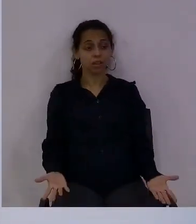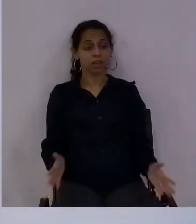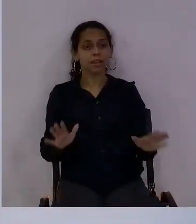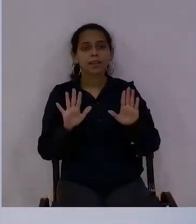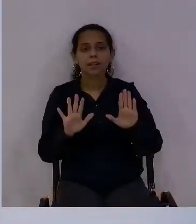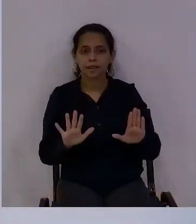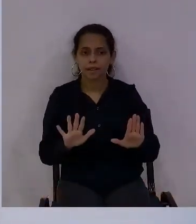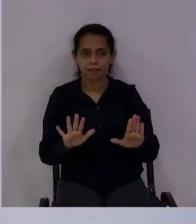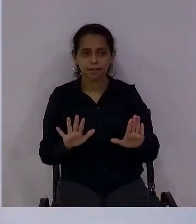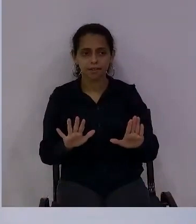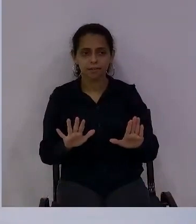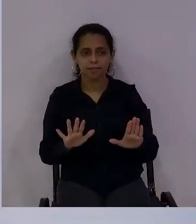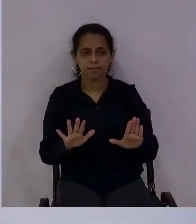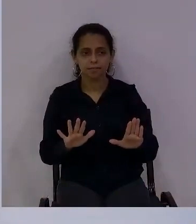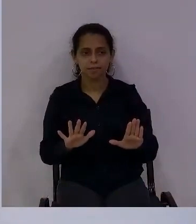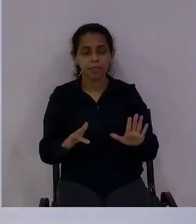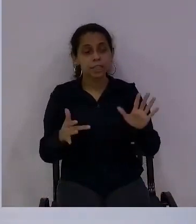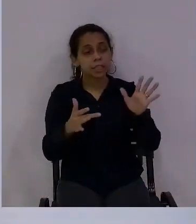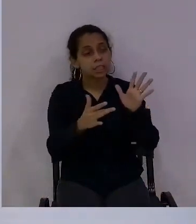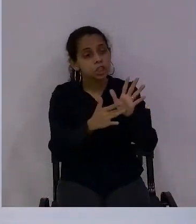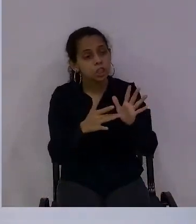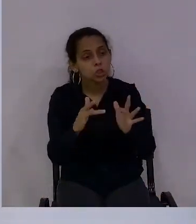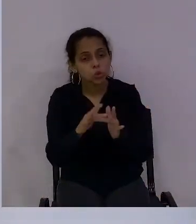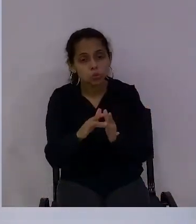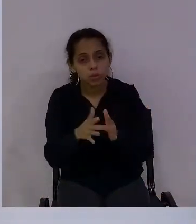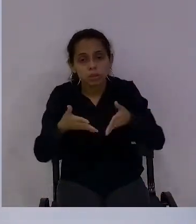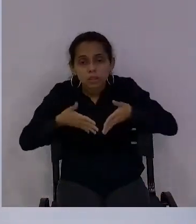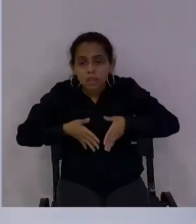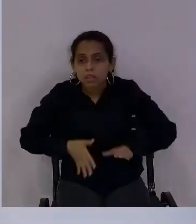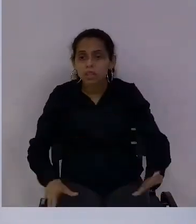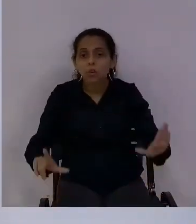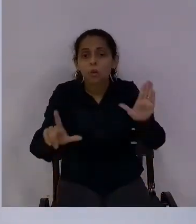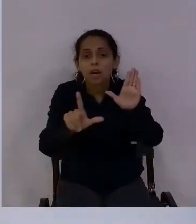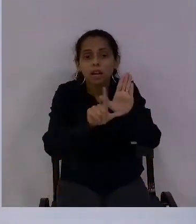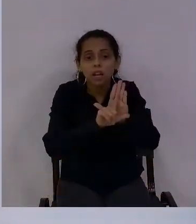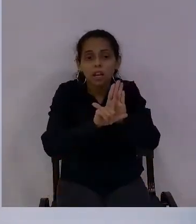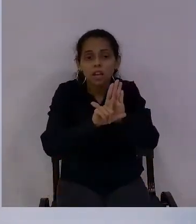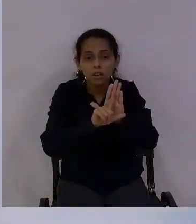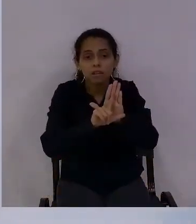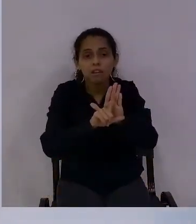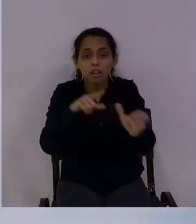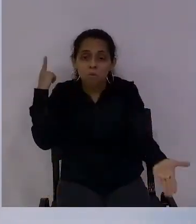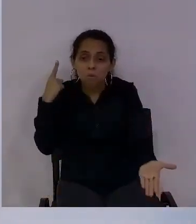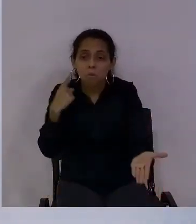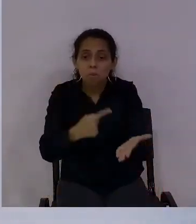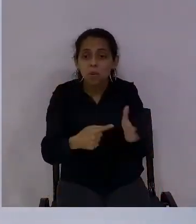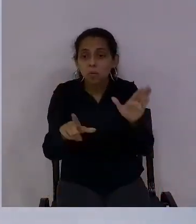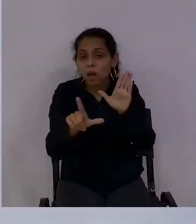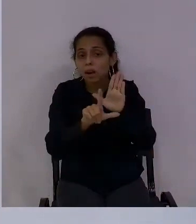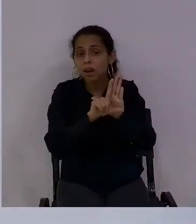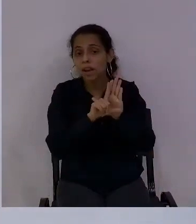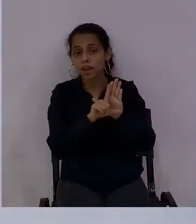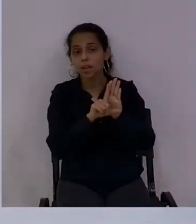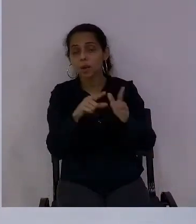que Jesus nasceu sob a lei, justamente para cumprir isso que eu e você não damos conta de cumprir.